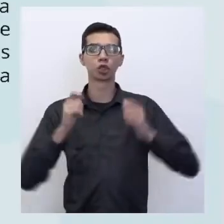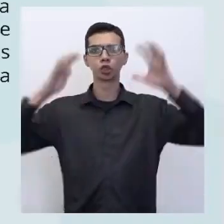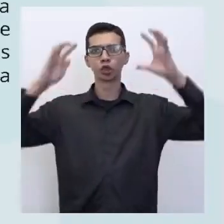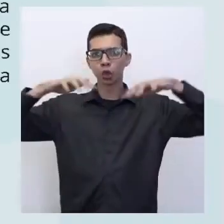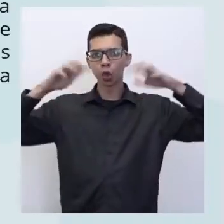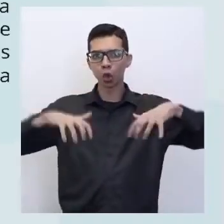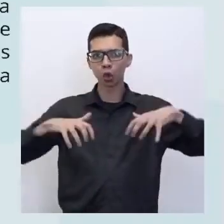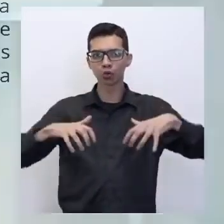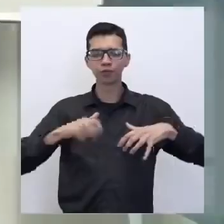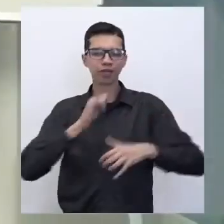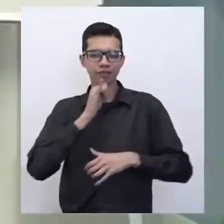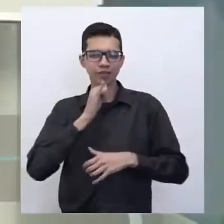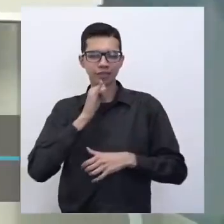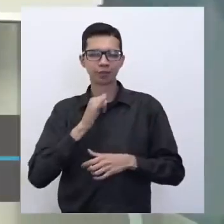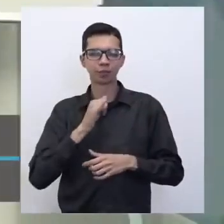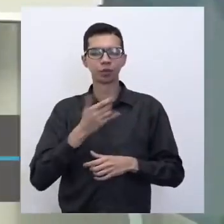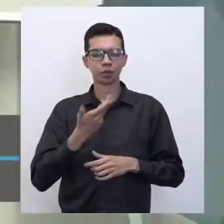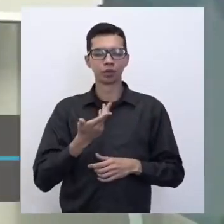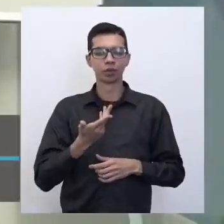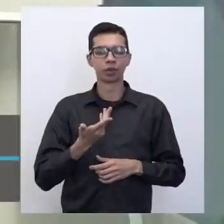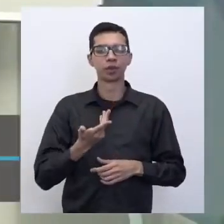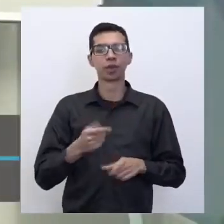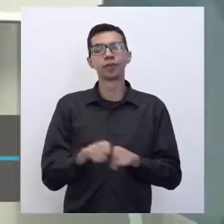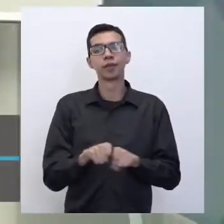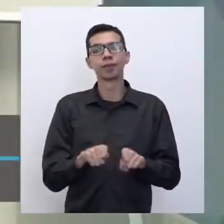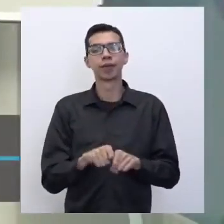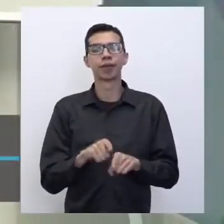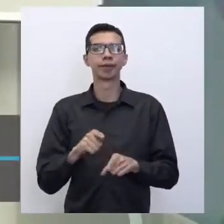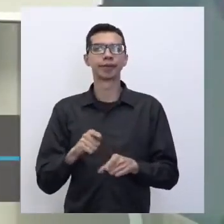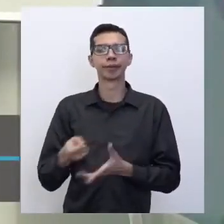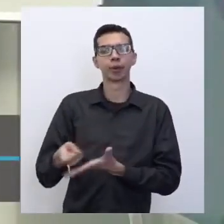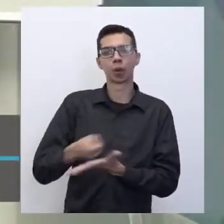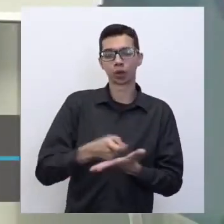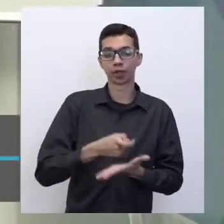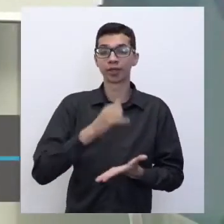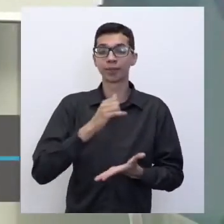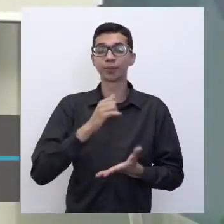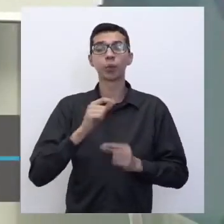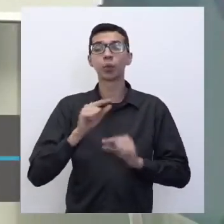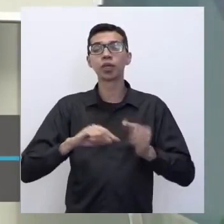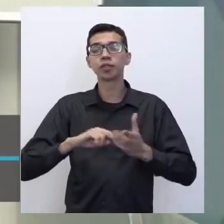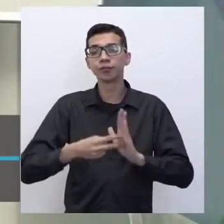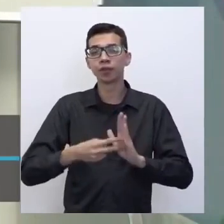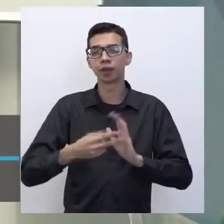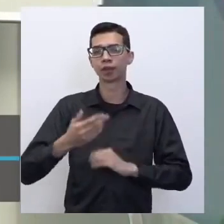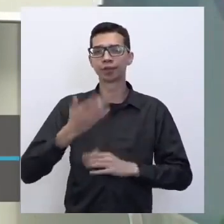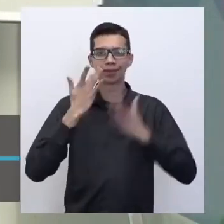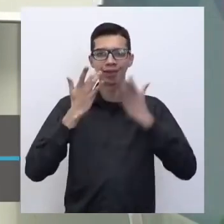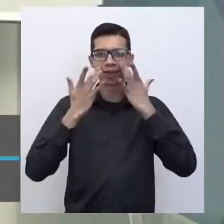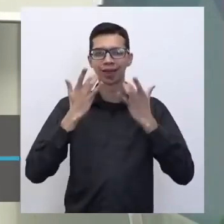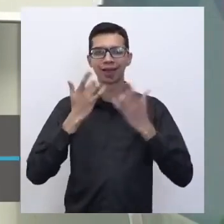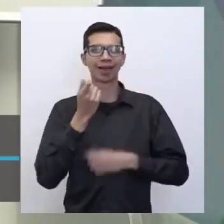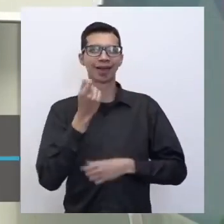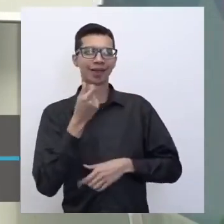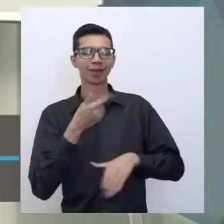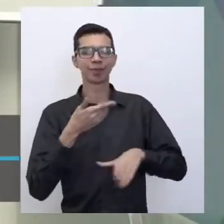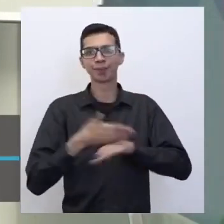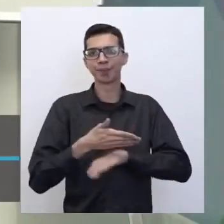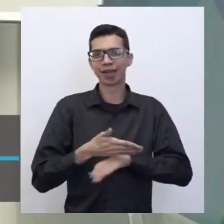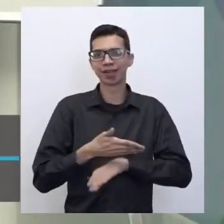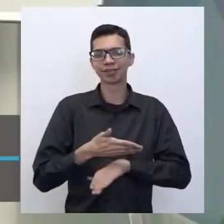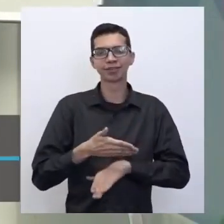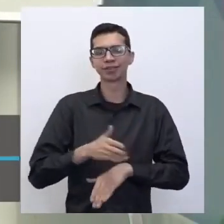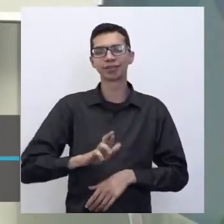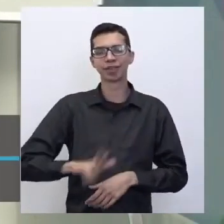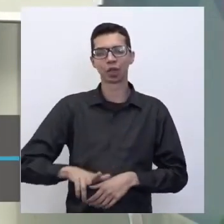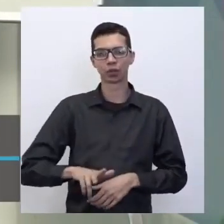turma, não se fazia teatro para entretenimento, que nem se faz hoje. O teatro era uma coisa mais séria, era voltada para os deuses, então